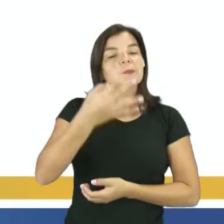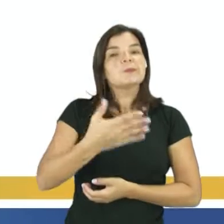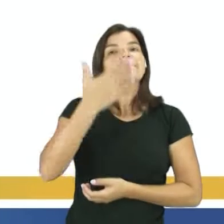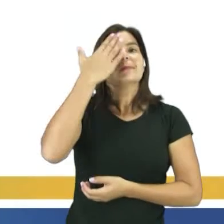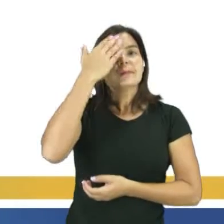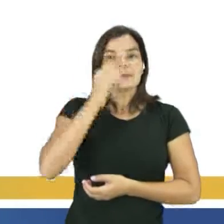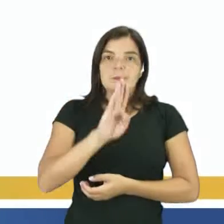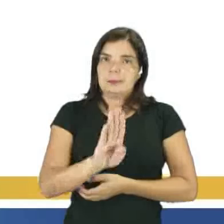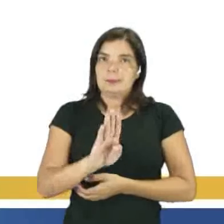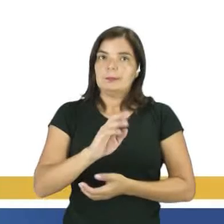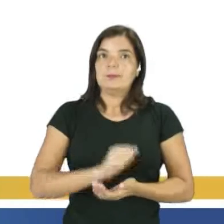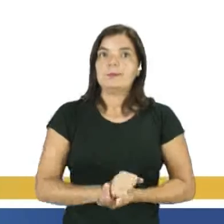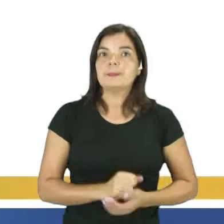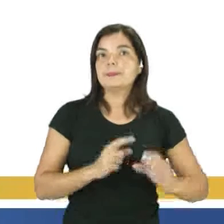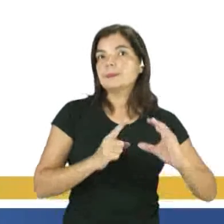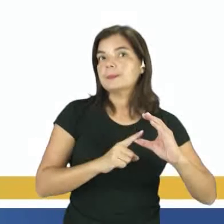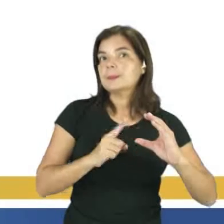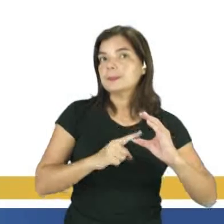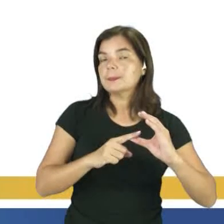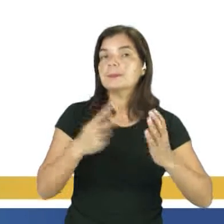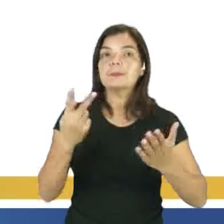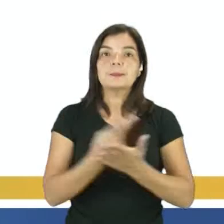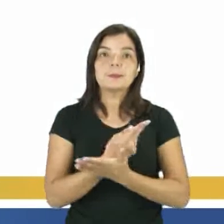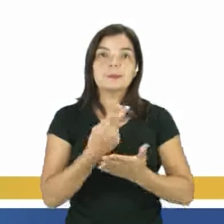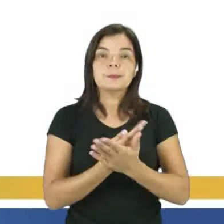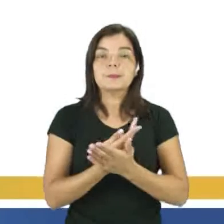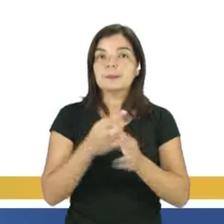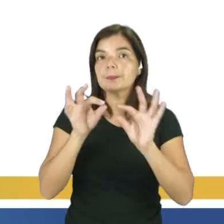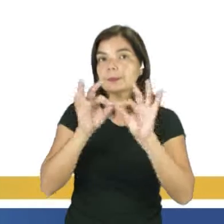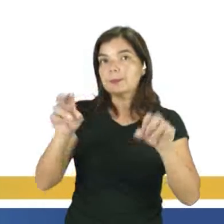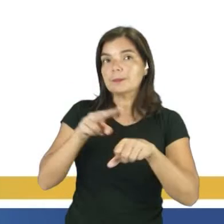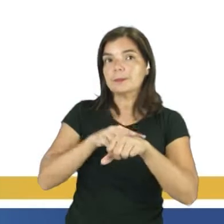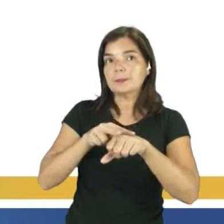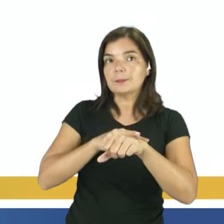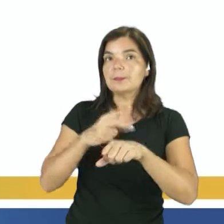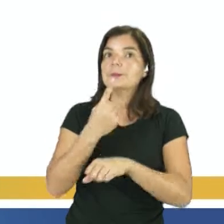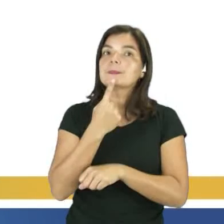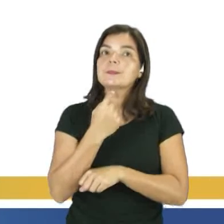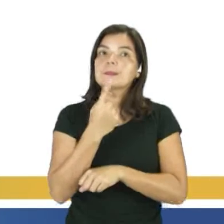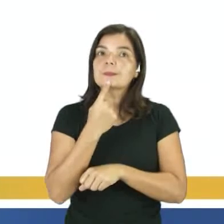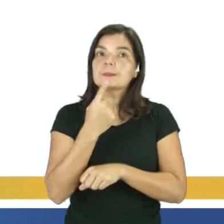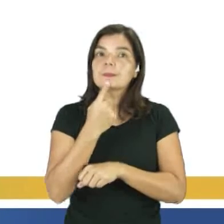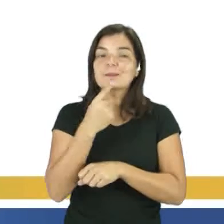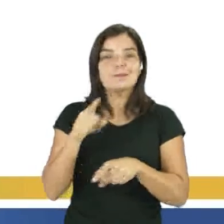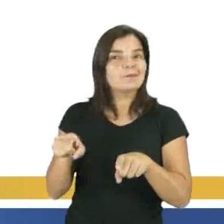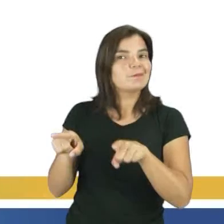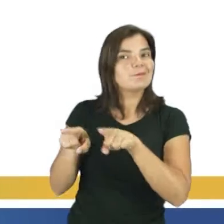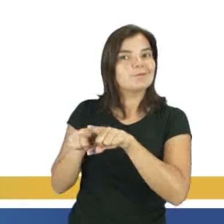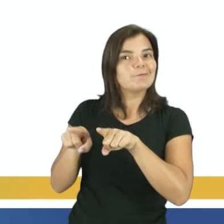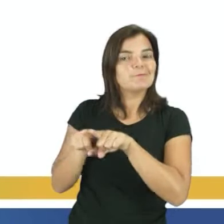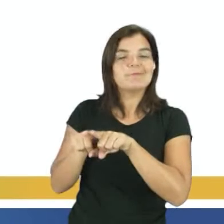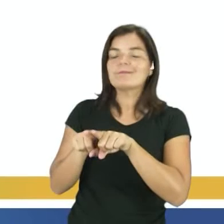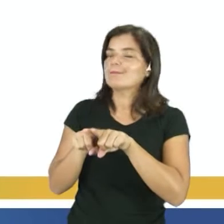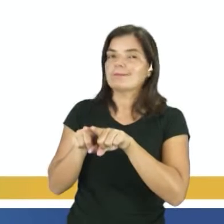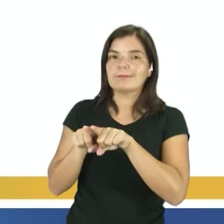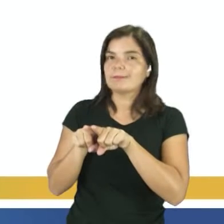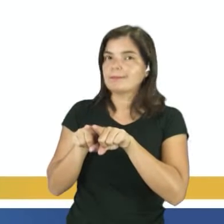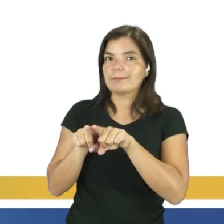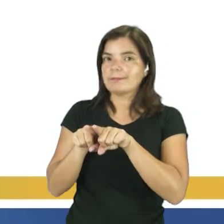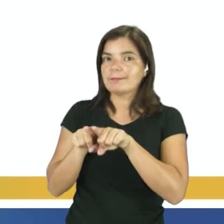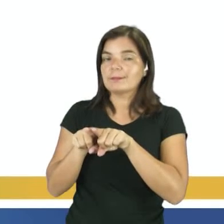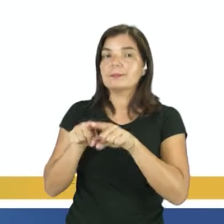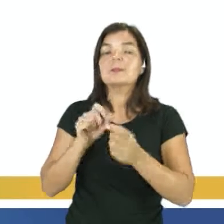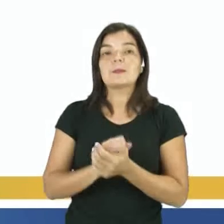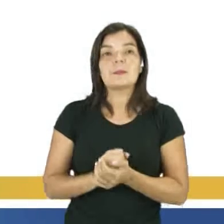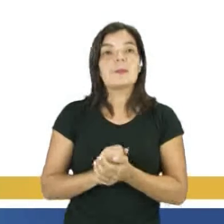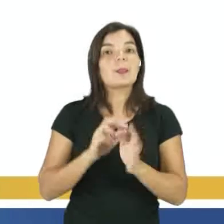seria a letra B. A letra C estaria errada, porque as retas verde e vermelho são paralelas coincidentes? Claro que